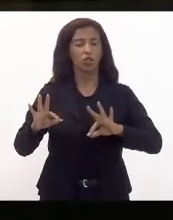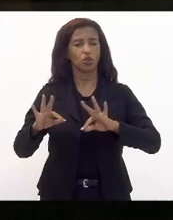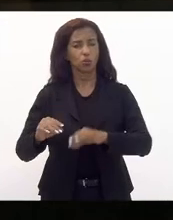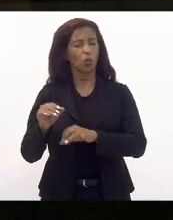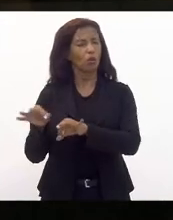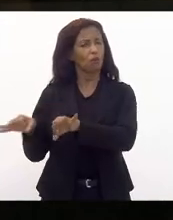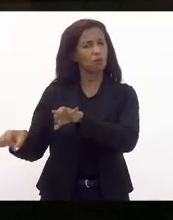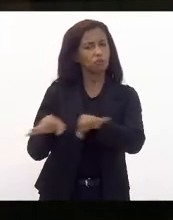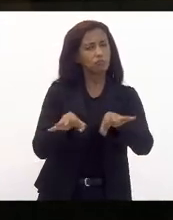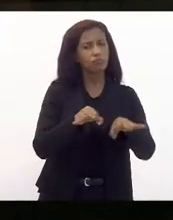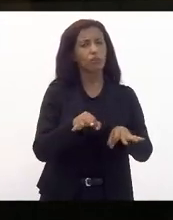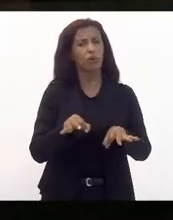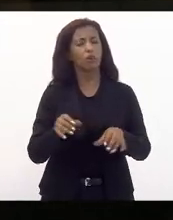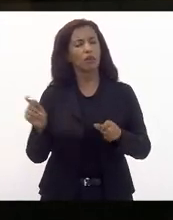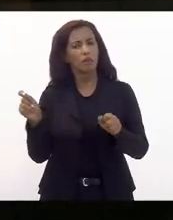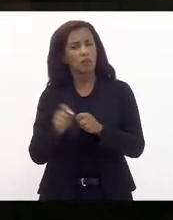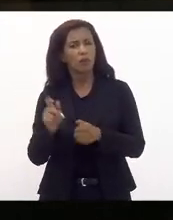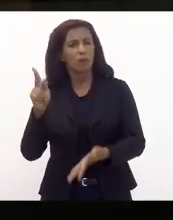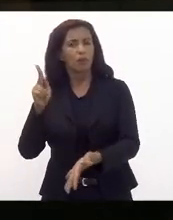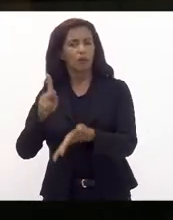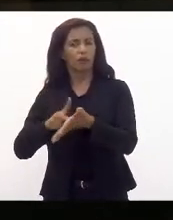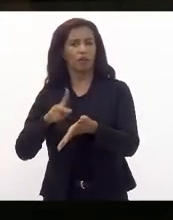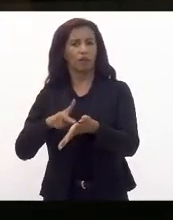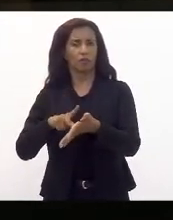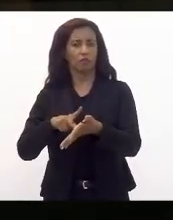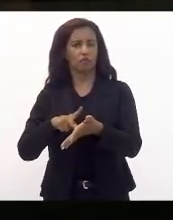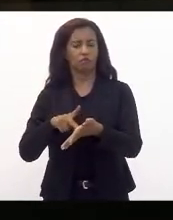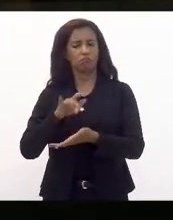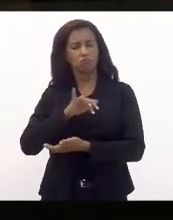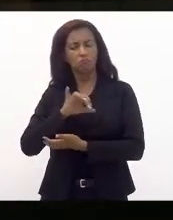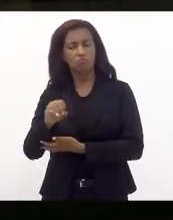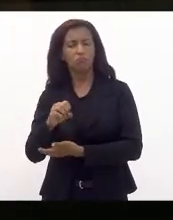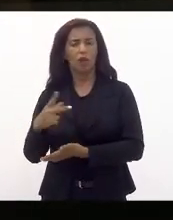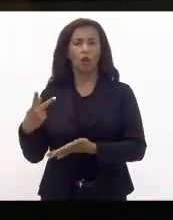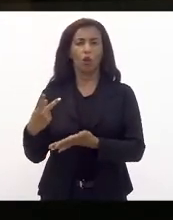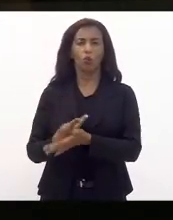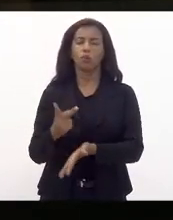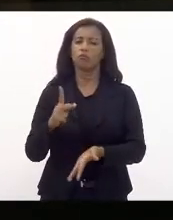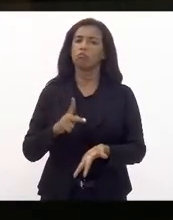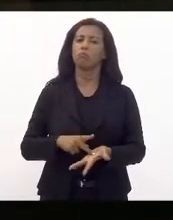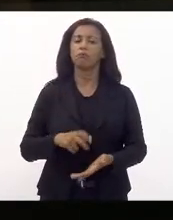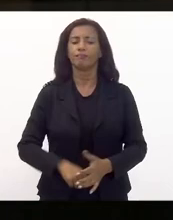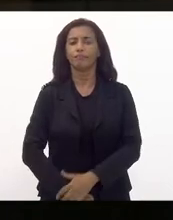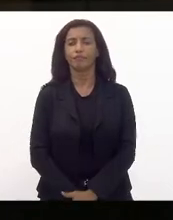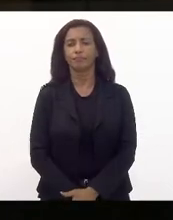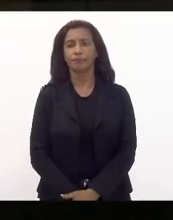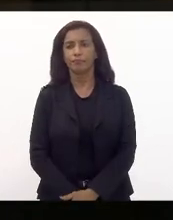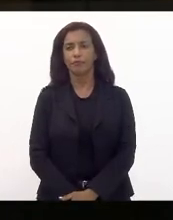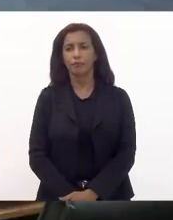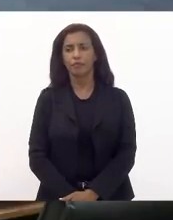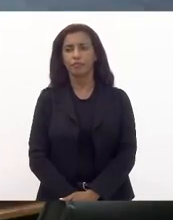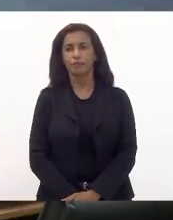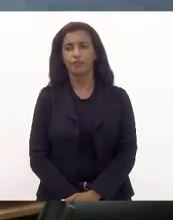todas as formas e fazer com que realmente isto aconteça de fato